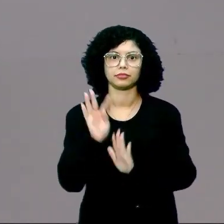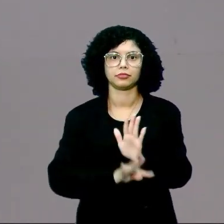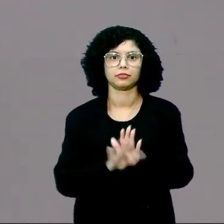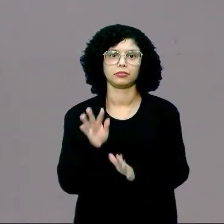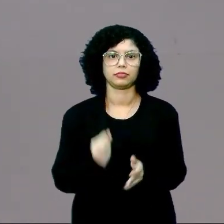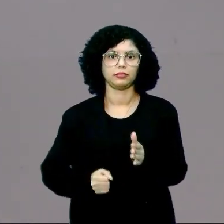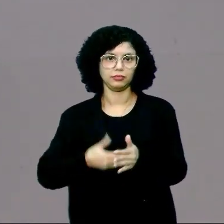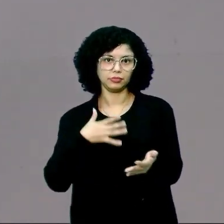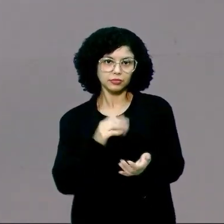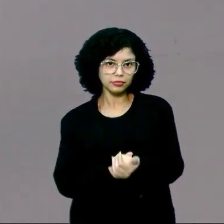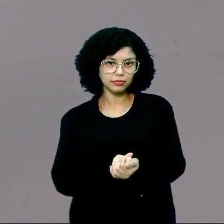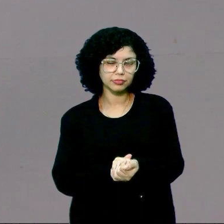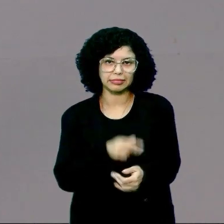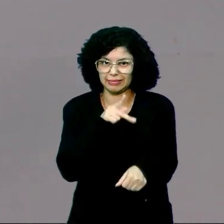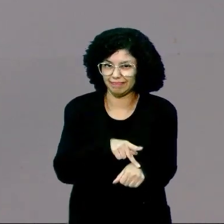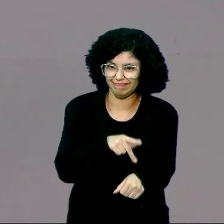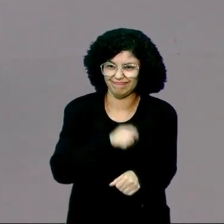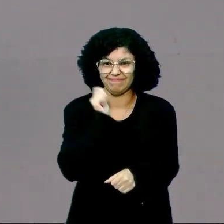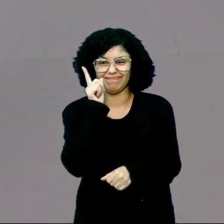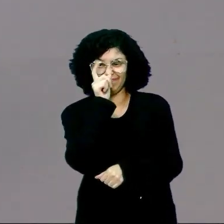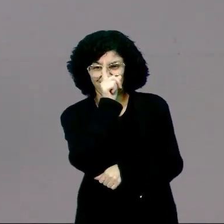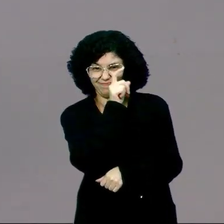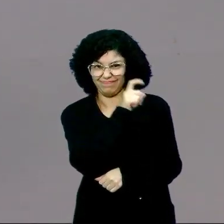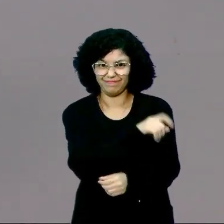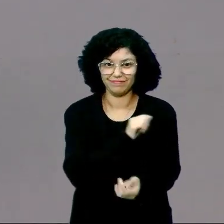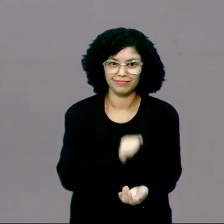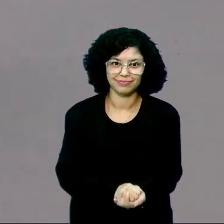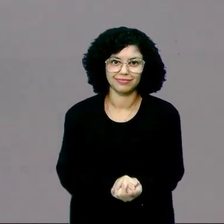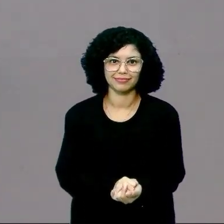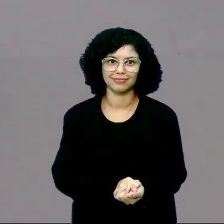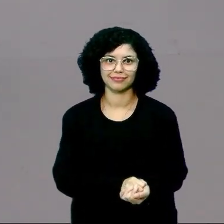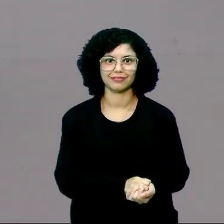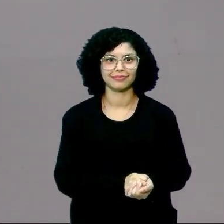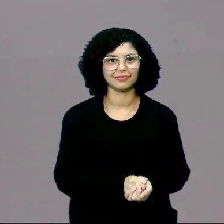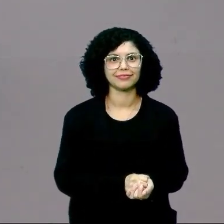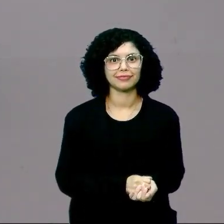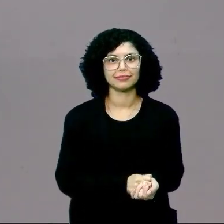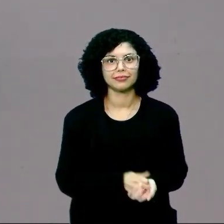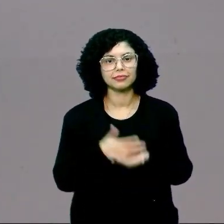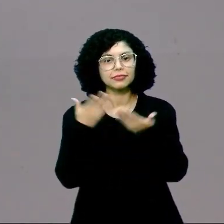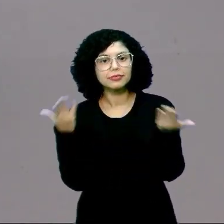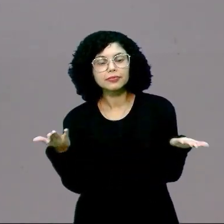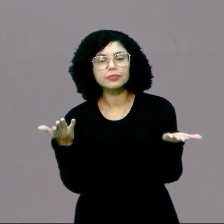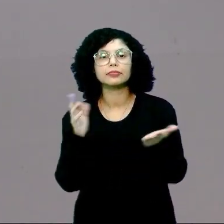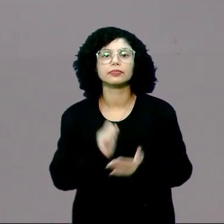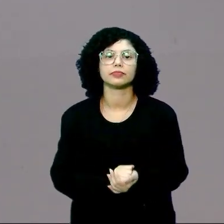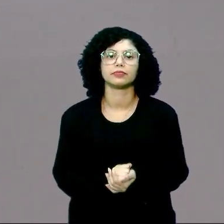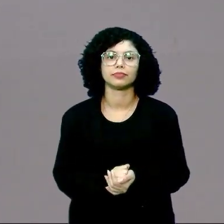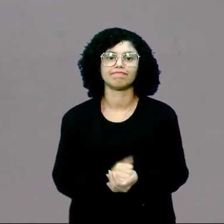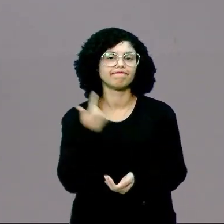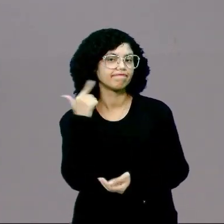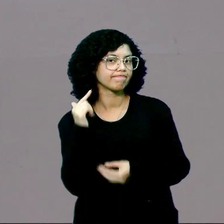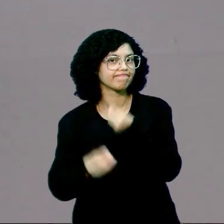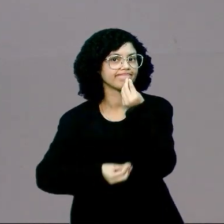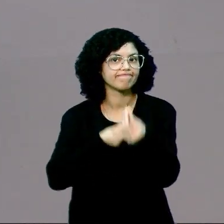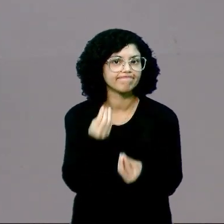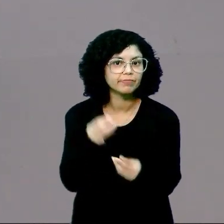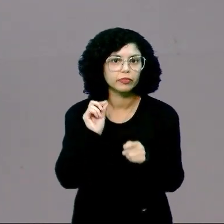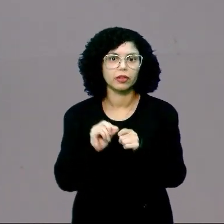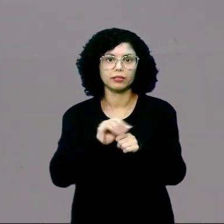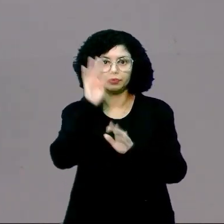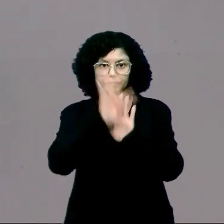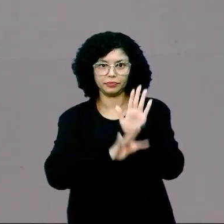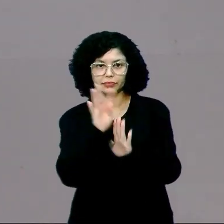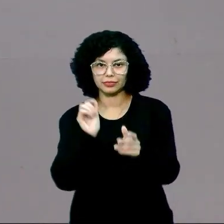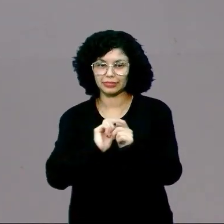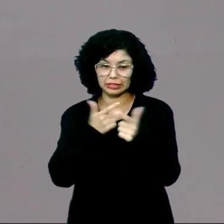texto, para muitos, é uma pedra, né? É uma pedra no caminho tem a pedra. Então, não faça esse